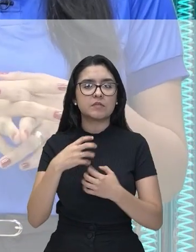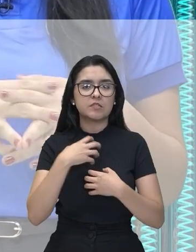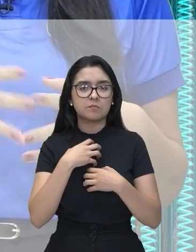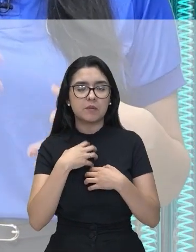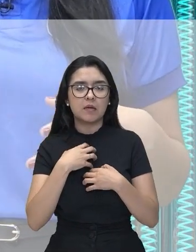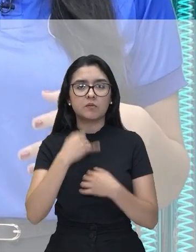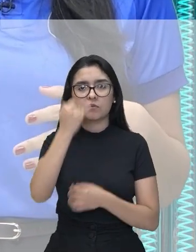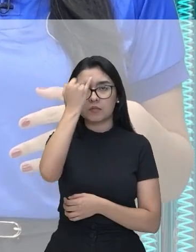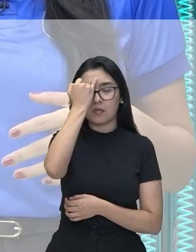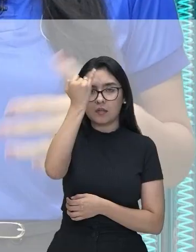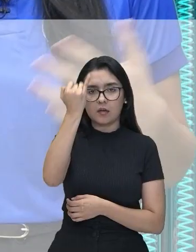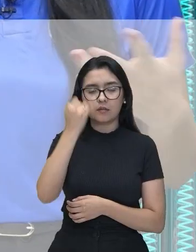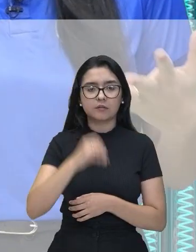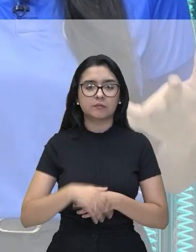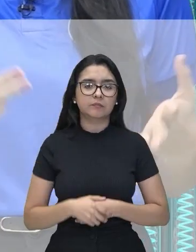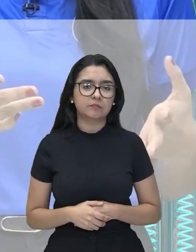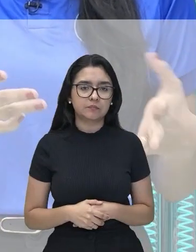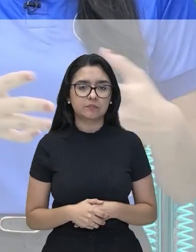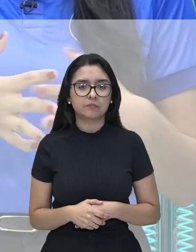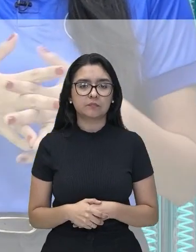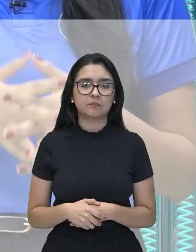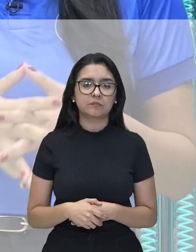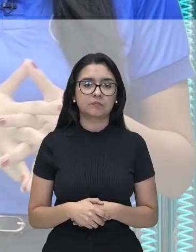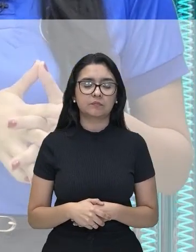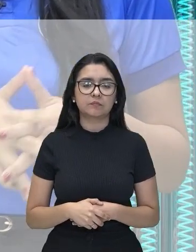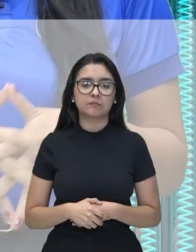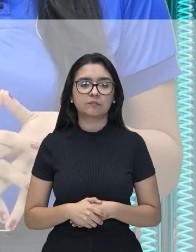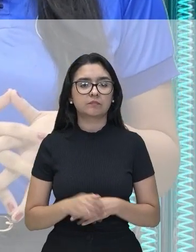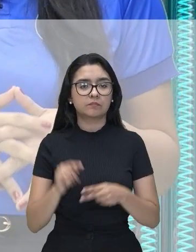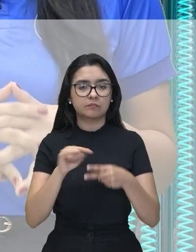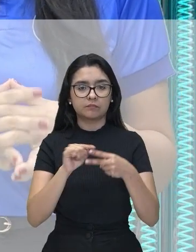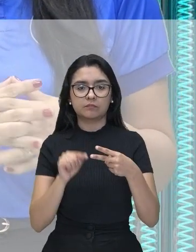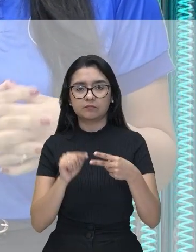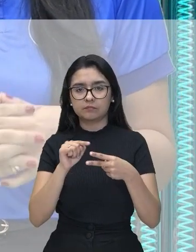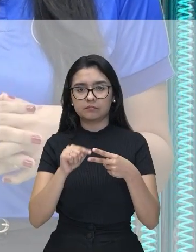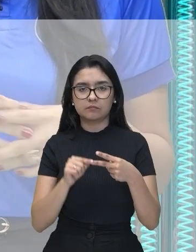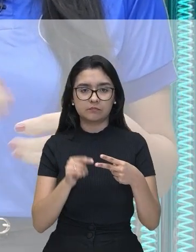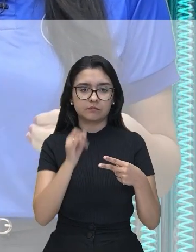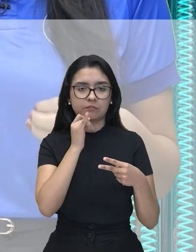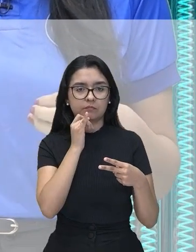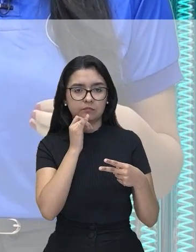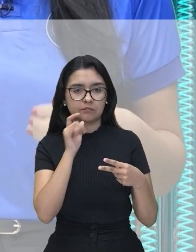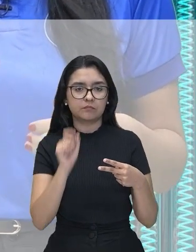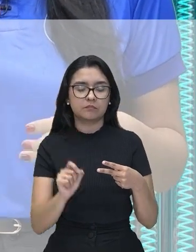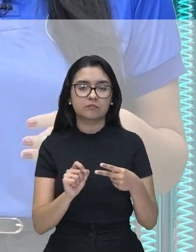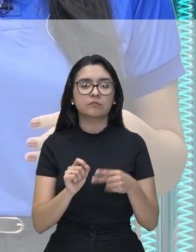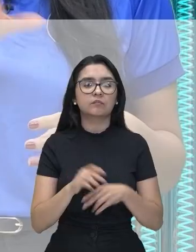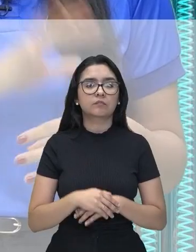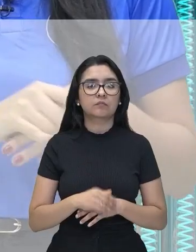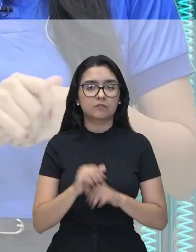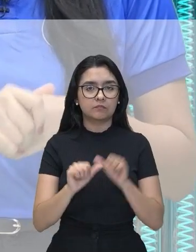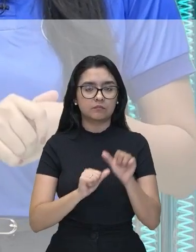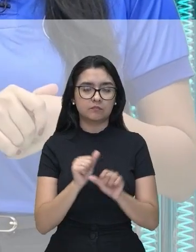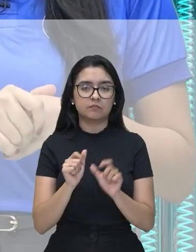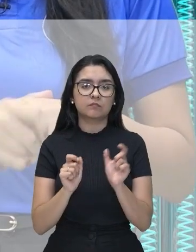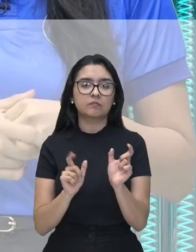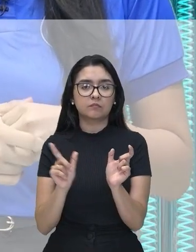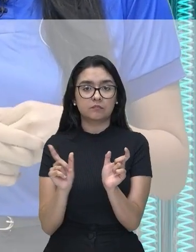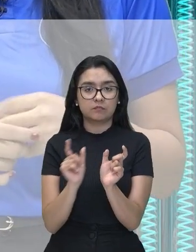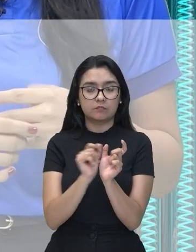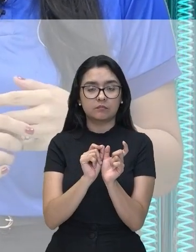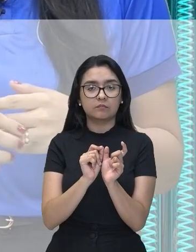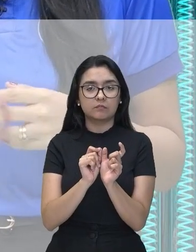né? Então, atividade, infinidade foram transformadas aí em adjetivos por essas partículas,